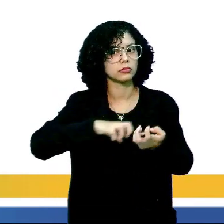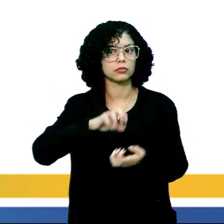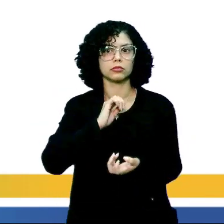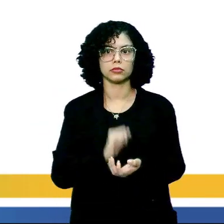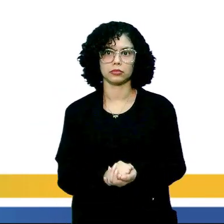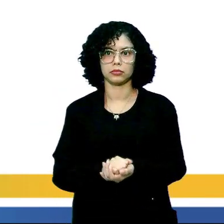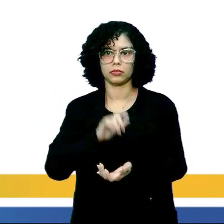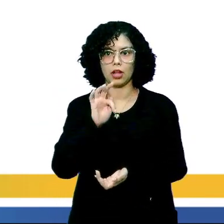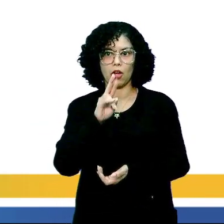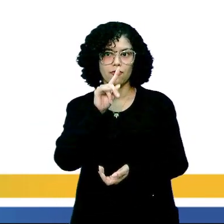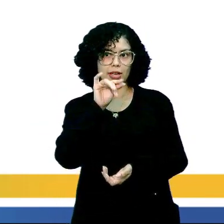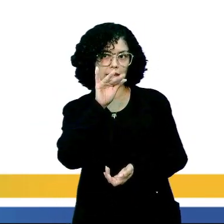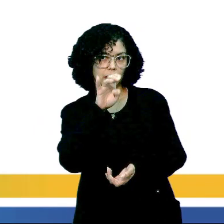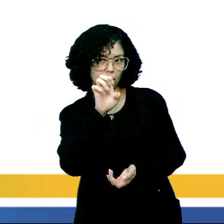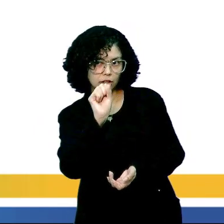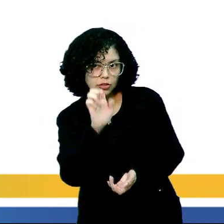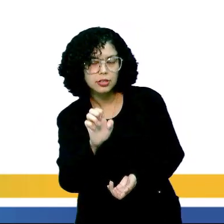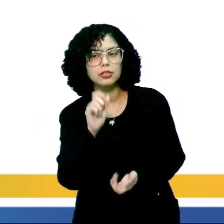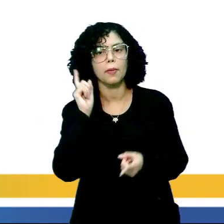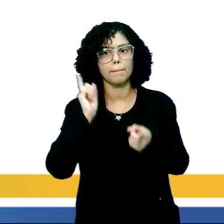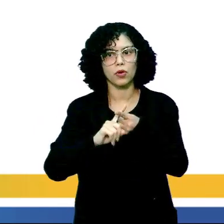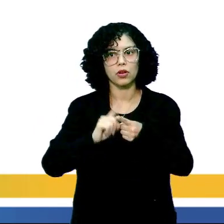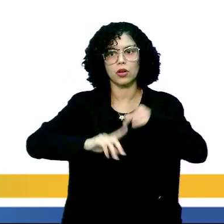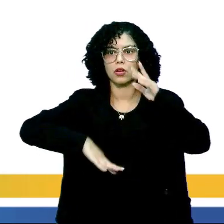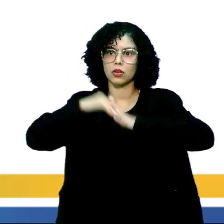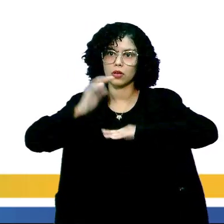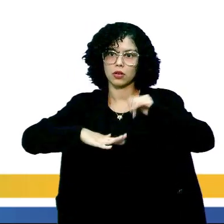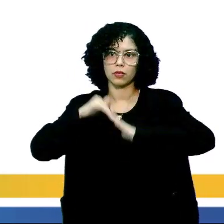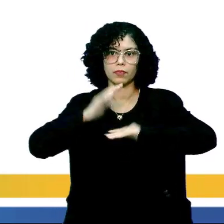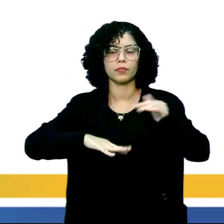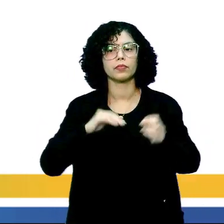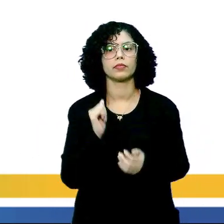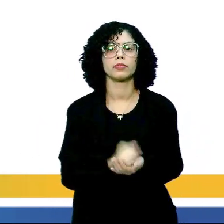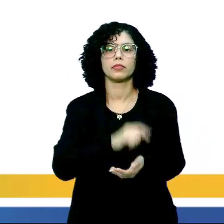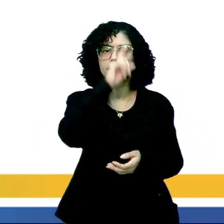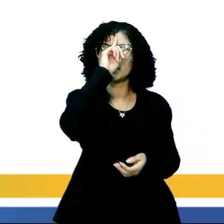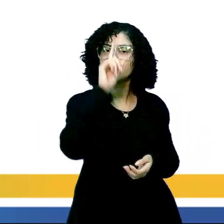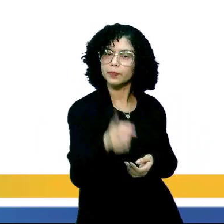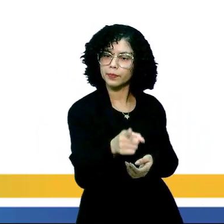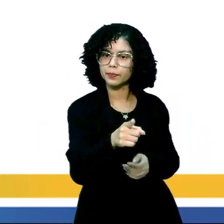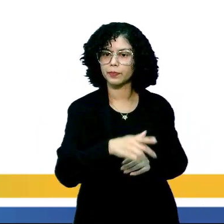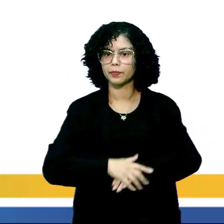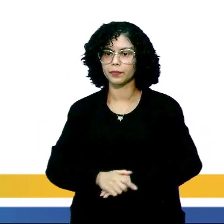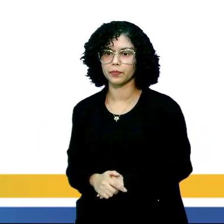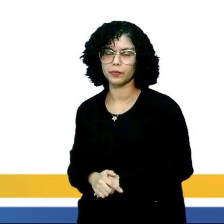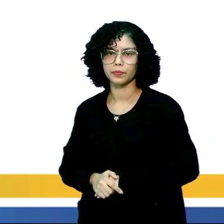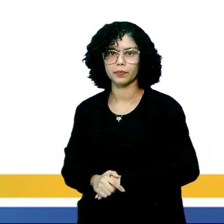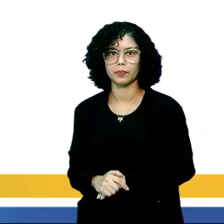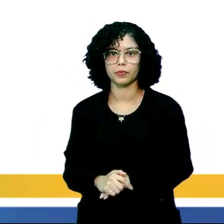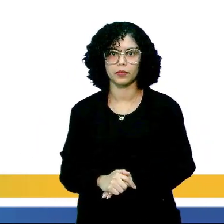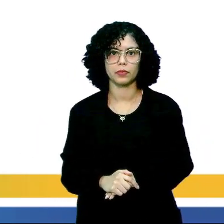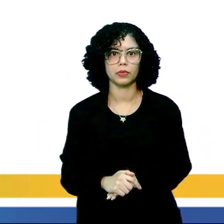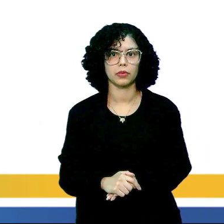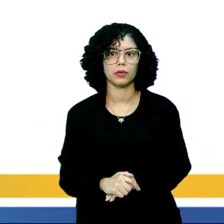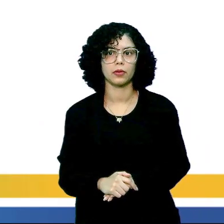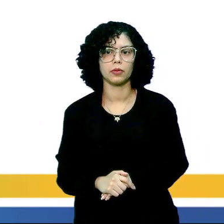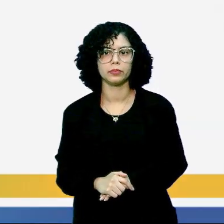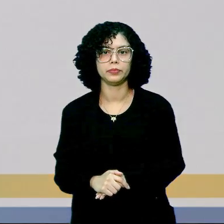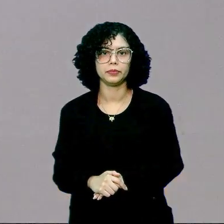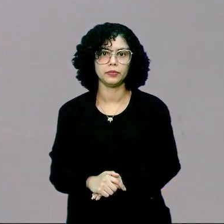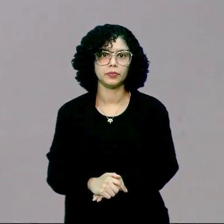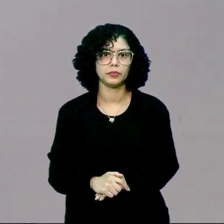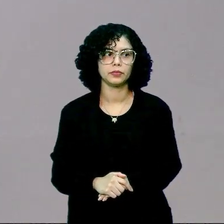dos Alfaiates. Por quê? Por conta da profissão desses primeiros líderes do movimento, que eram